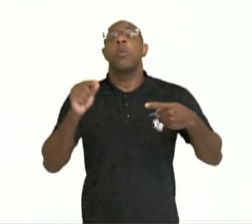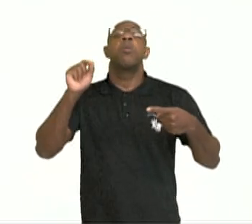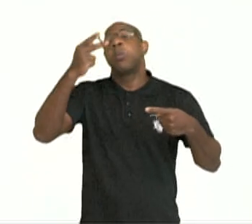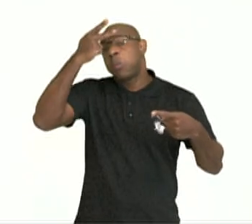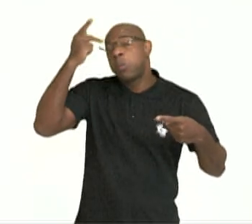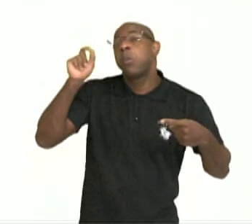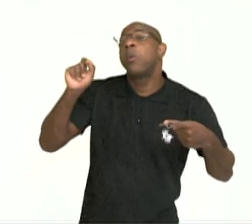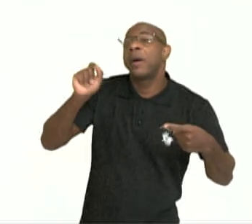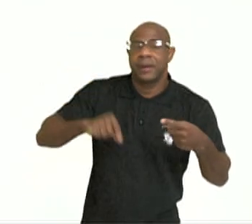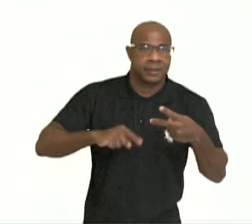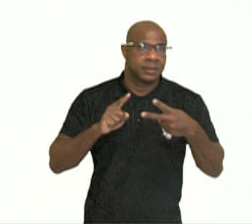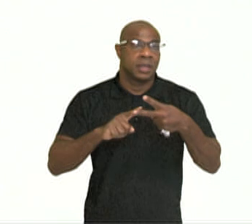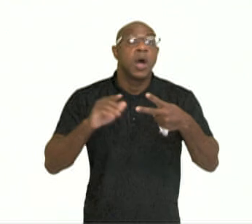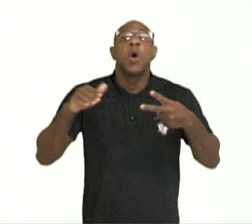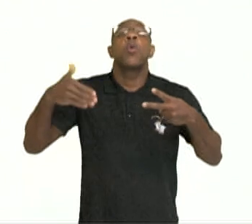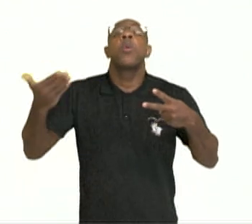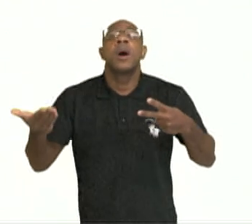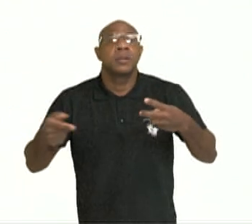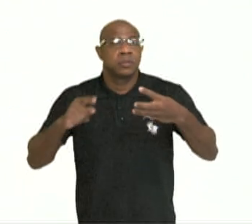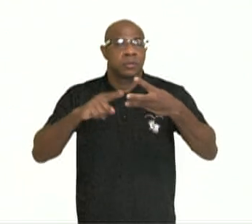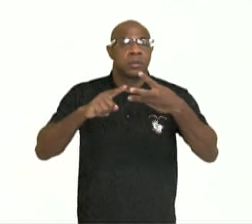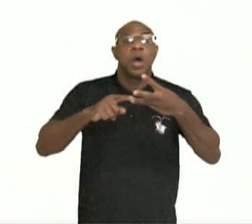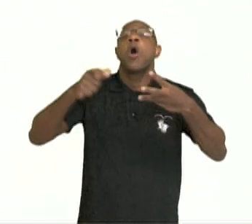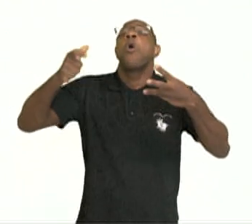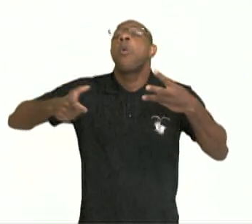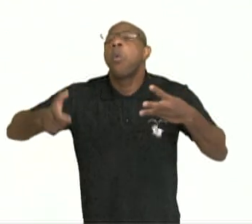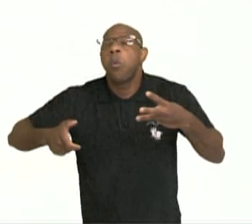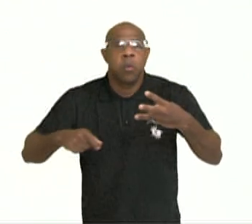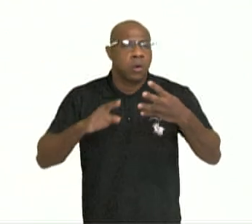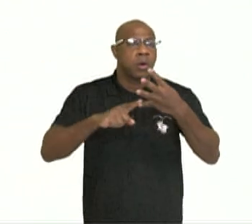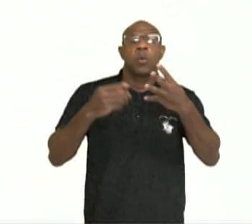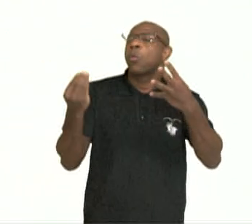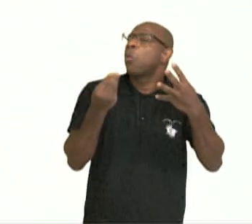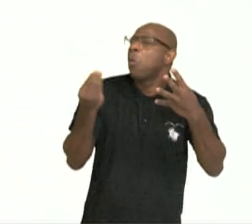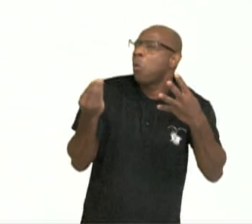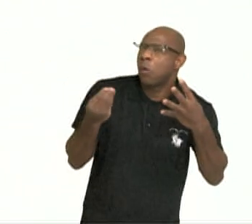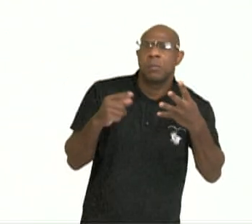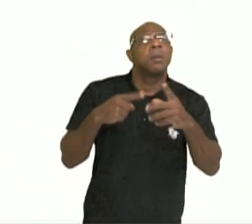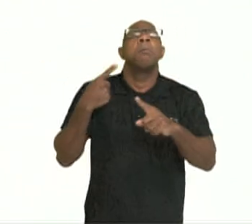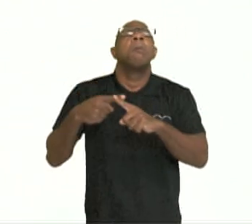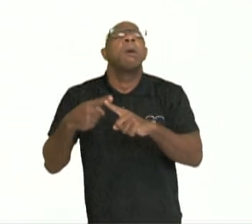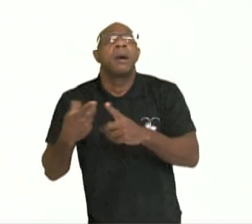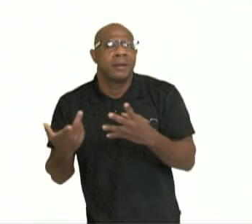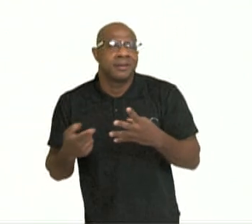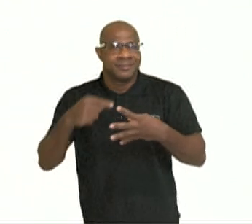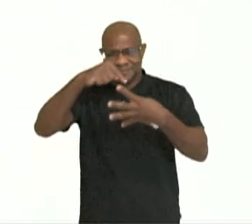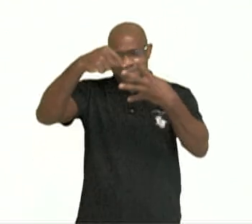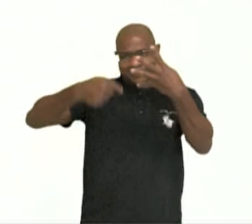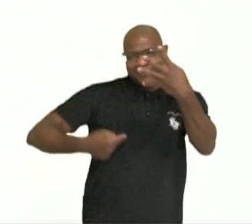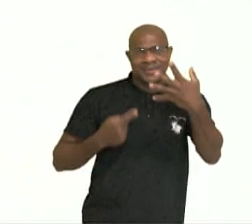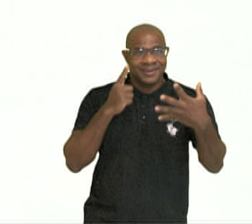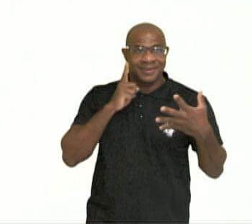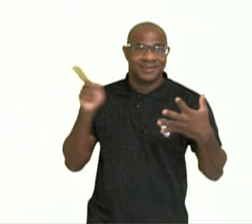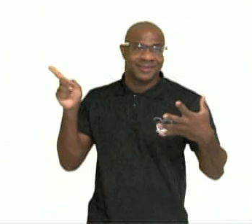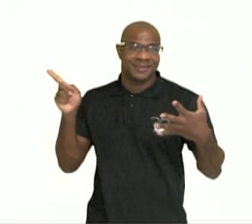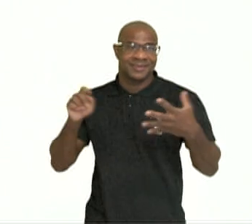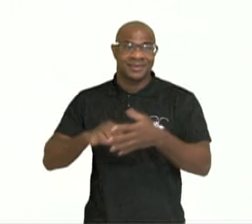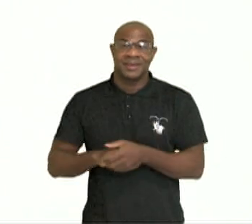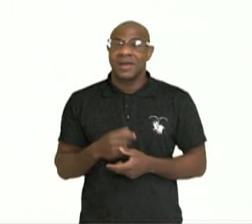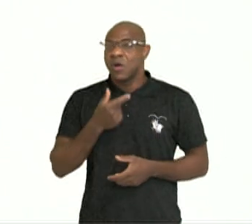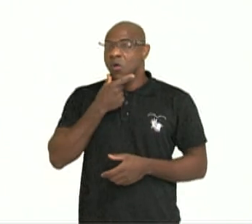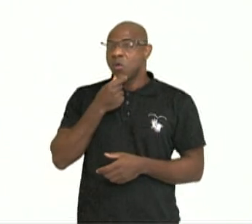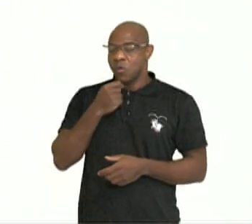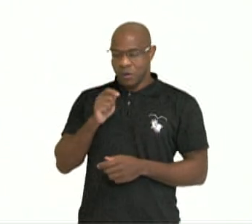quem, quando, onde, como, por quê? À medida que o jornalista,